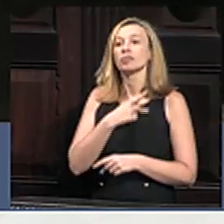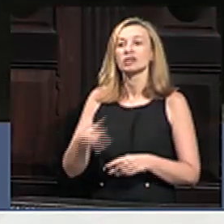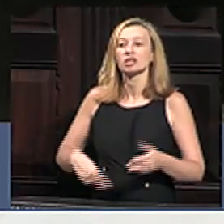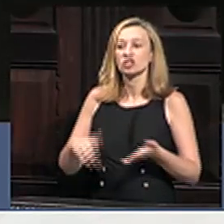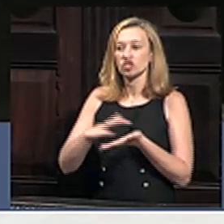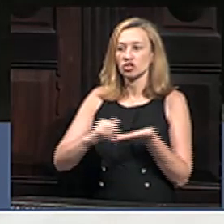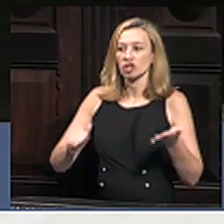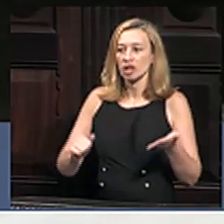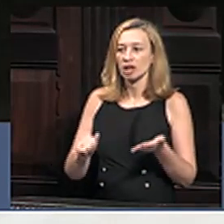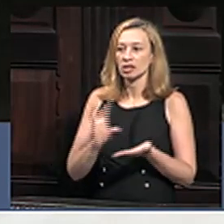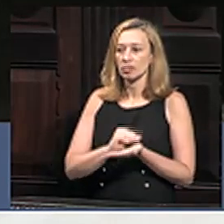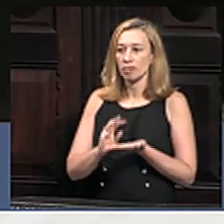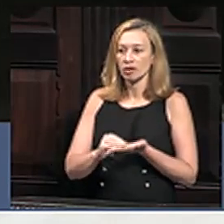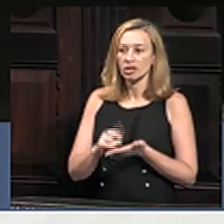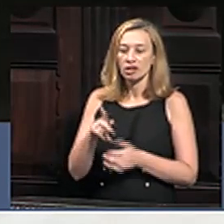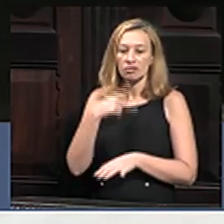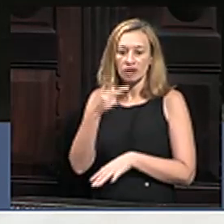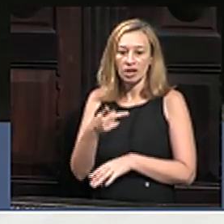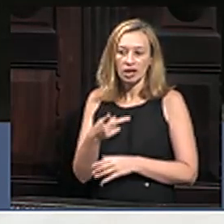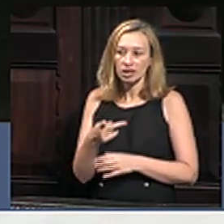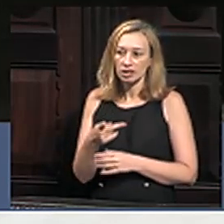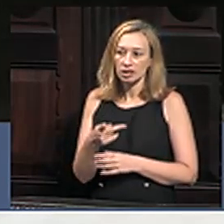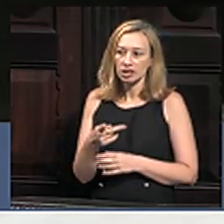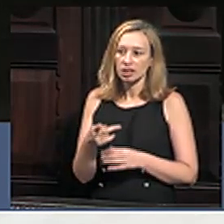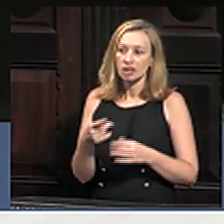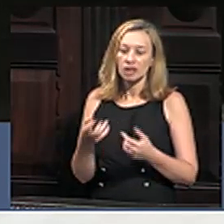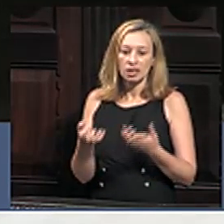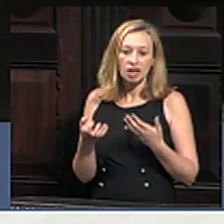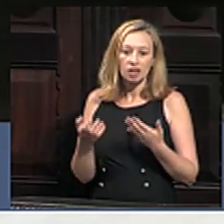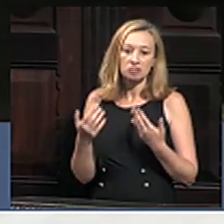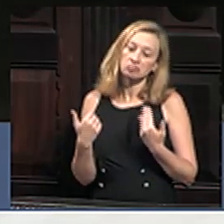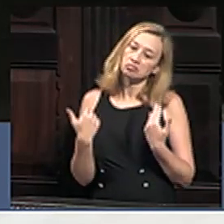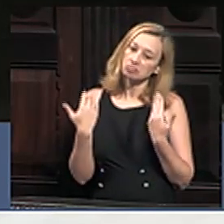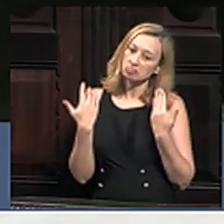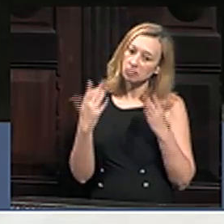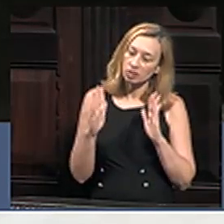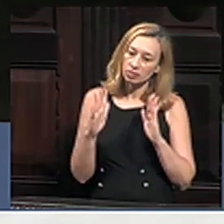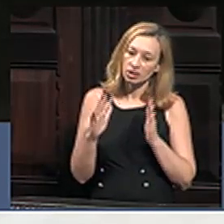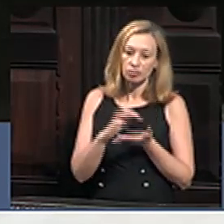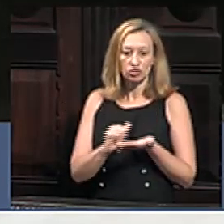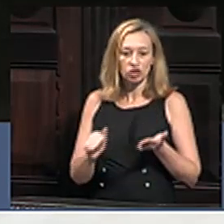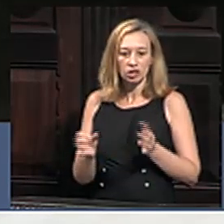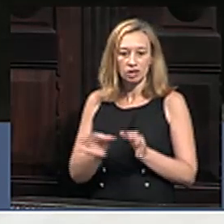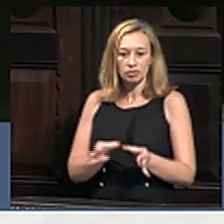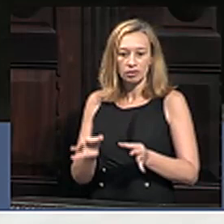pauta. Dizer que quero elogiar a atitude da retirada de pauta para não